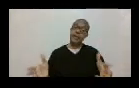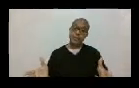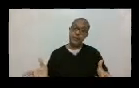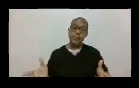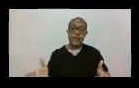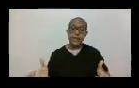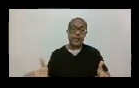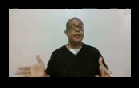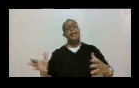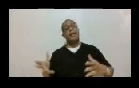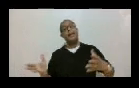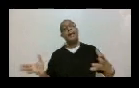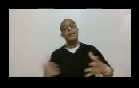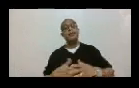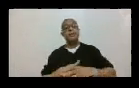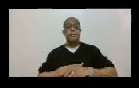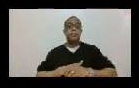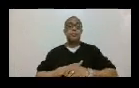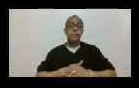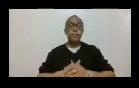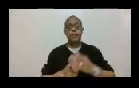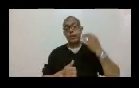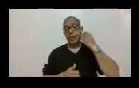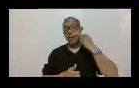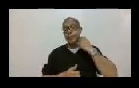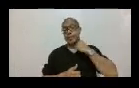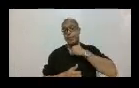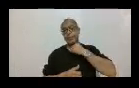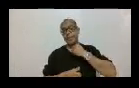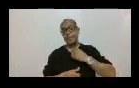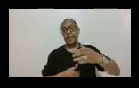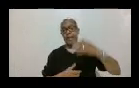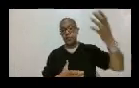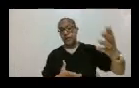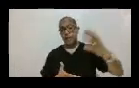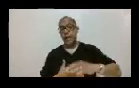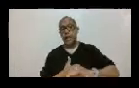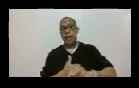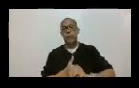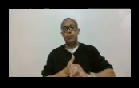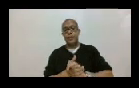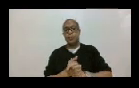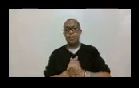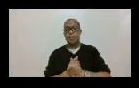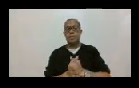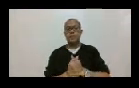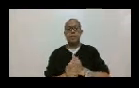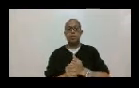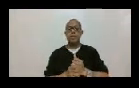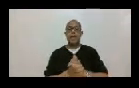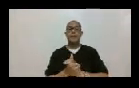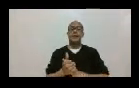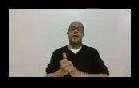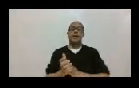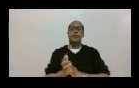urbanização a expectativa de vida tá ligado muitas vezes com isso porque porque você tem mais acesso a alguns